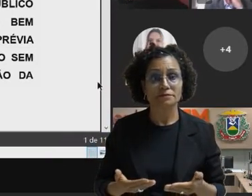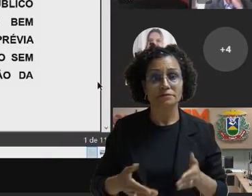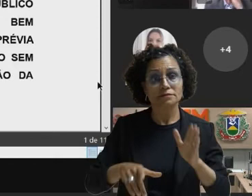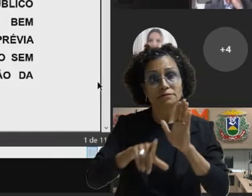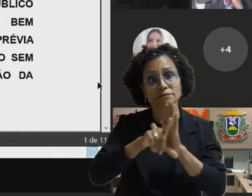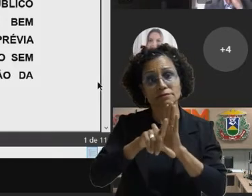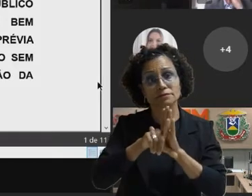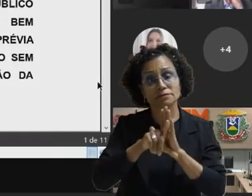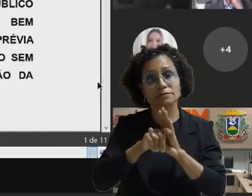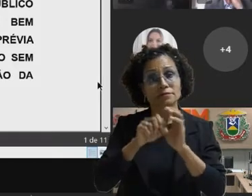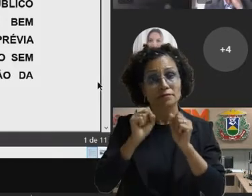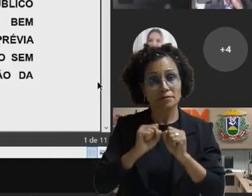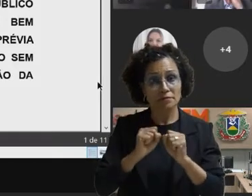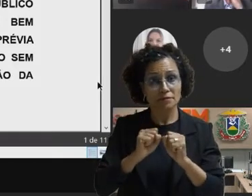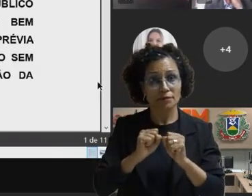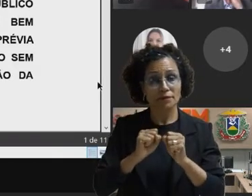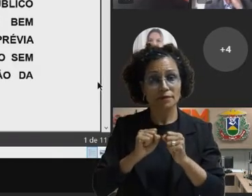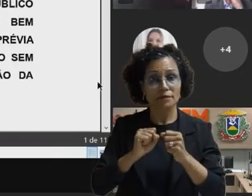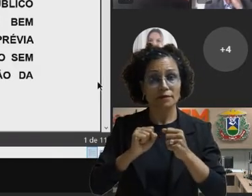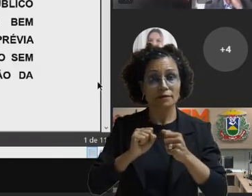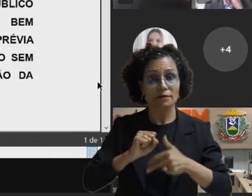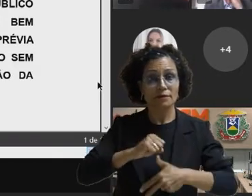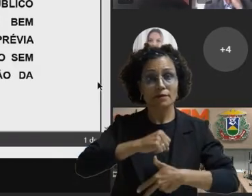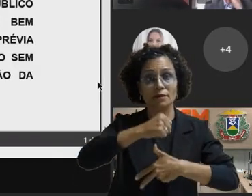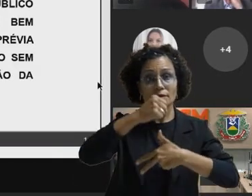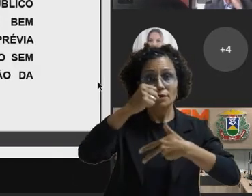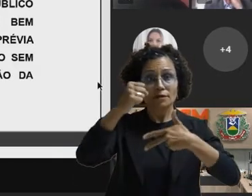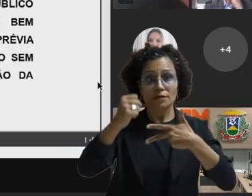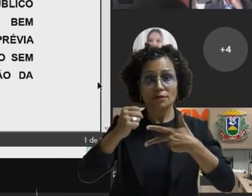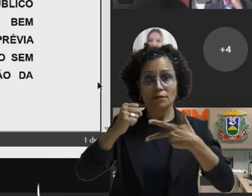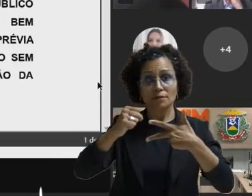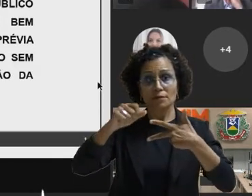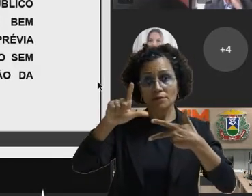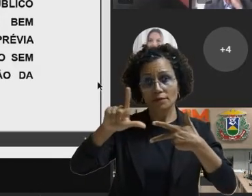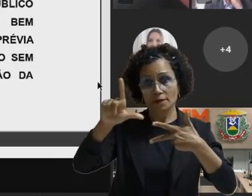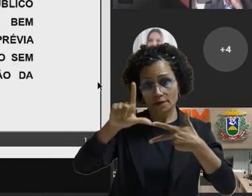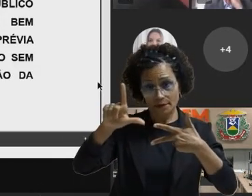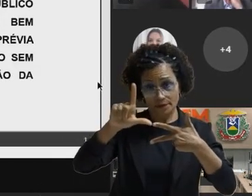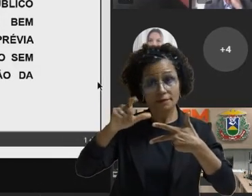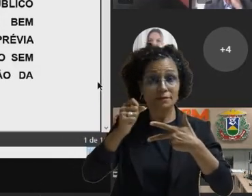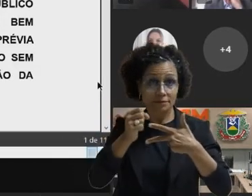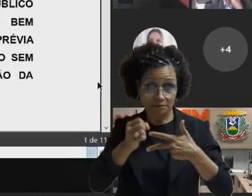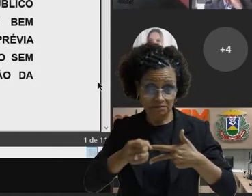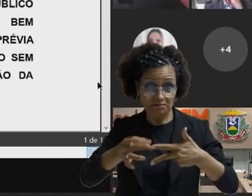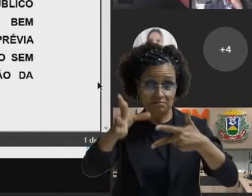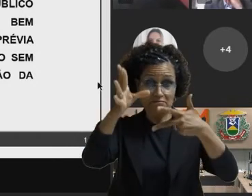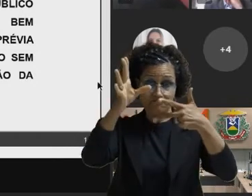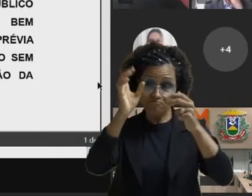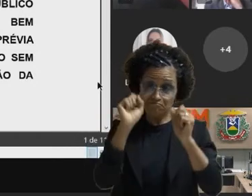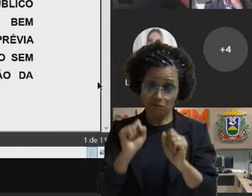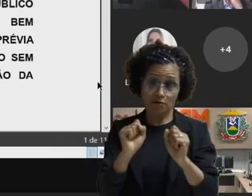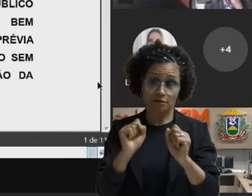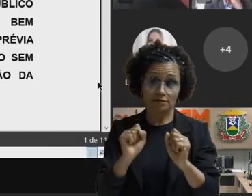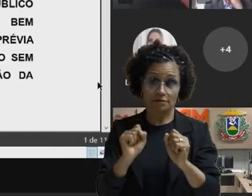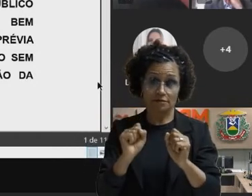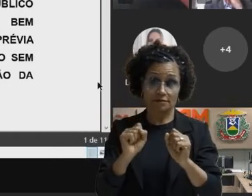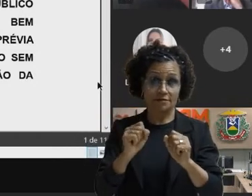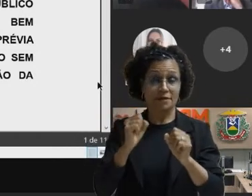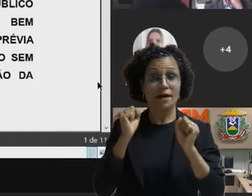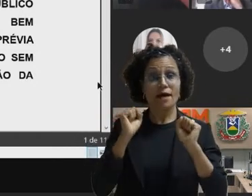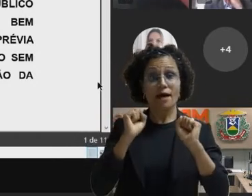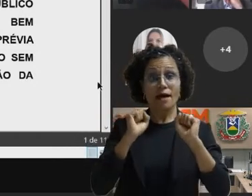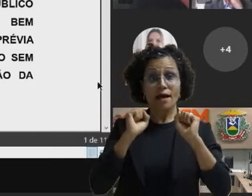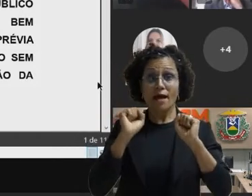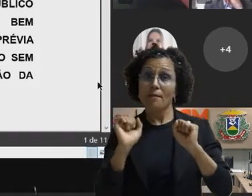Legislativo concede, né? Pode levar para o seu bom negócio, para você aproveitar essa chance